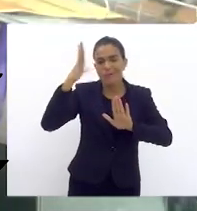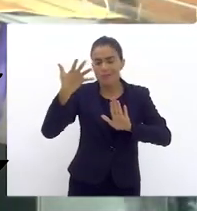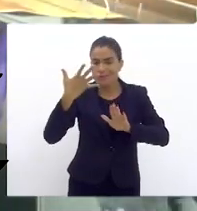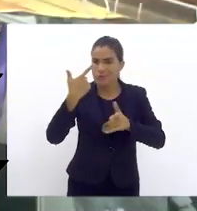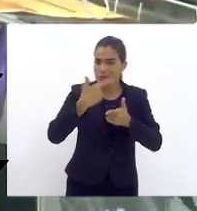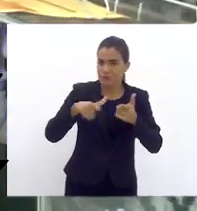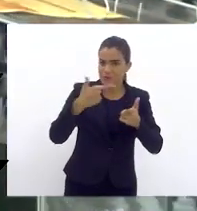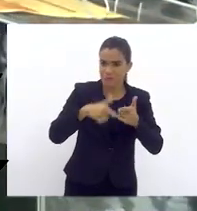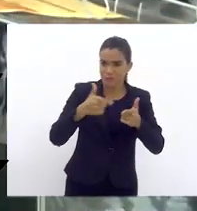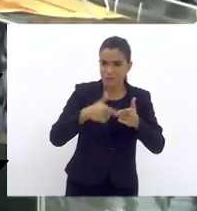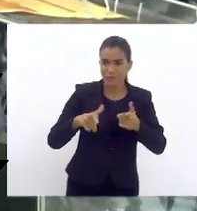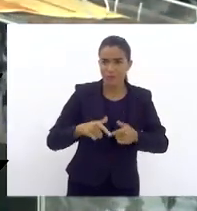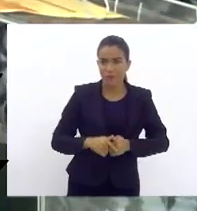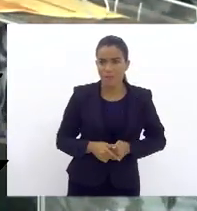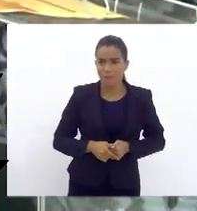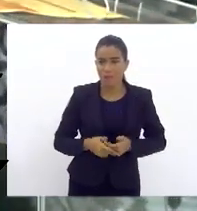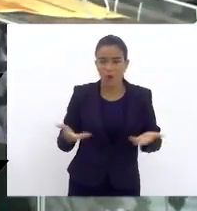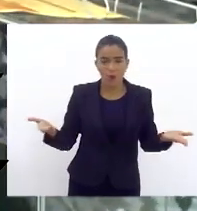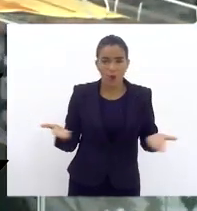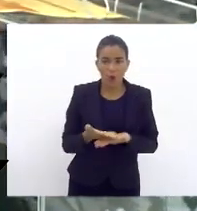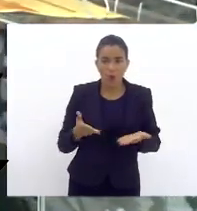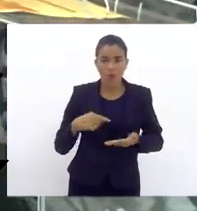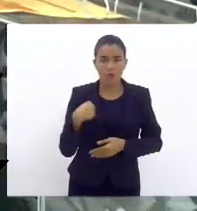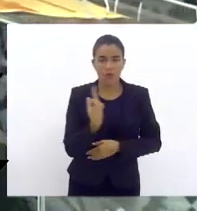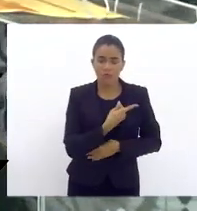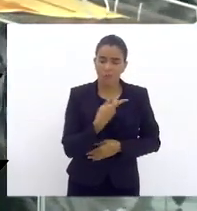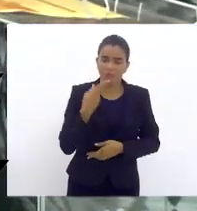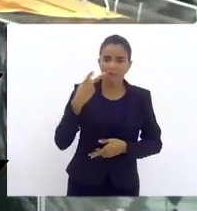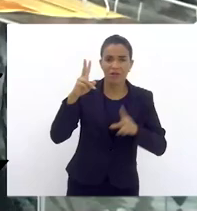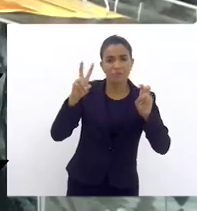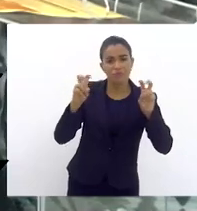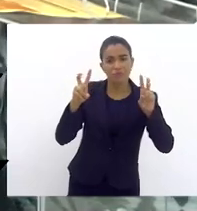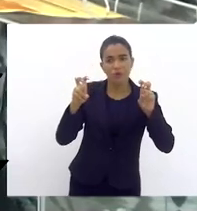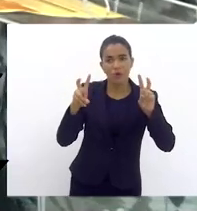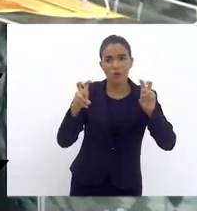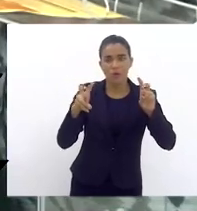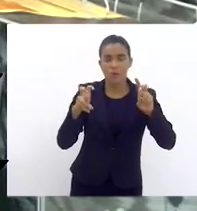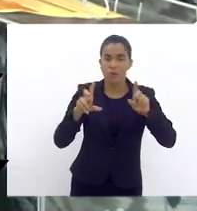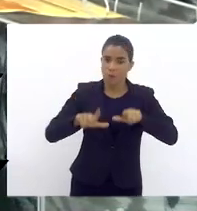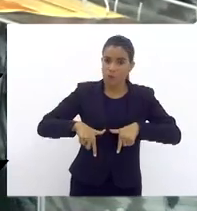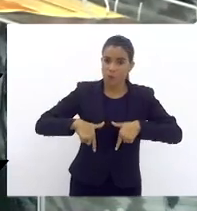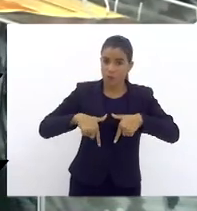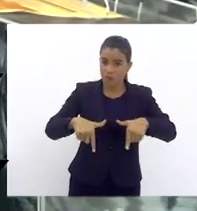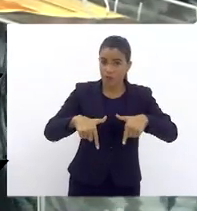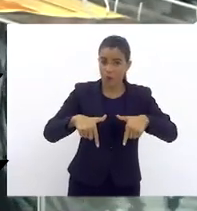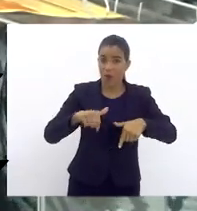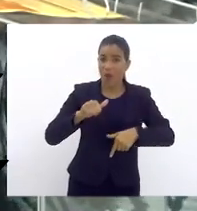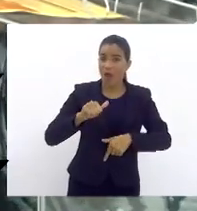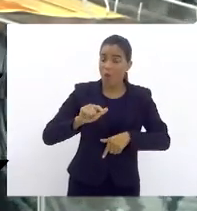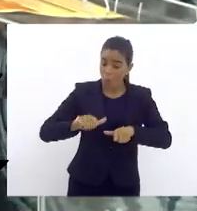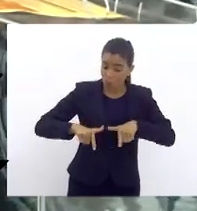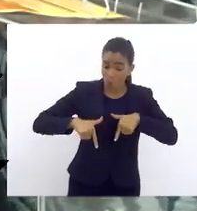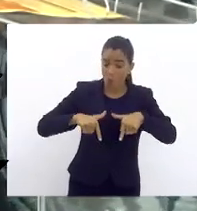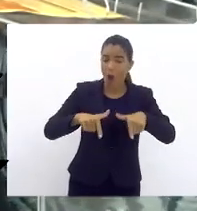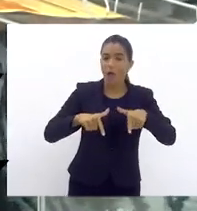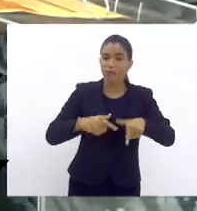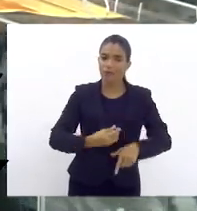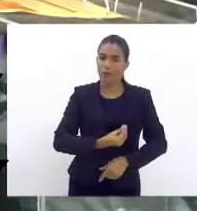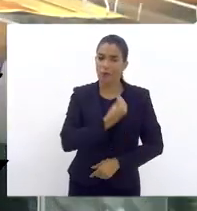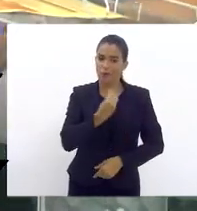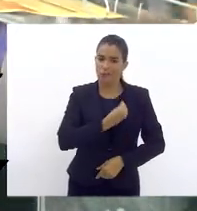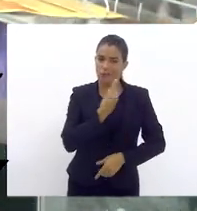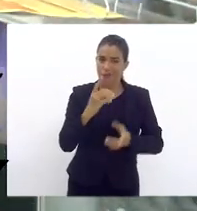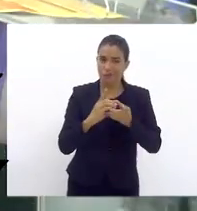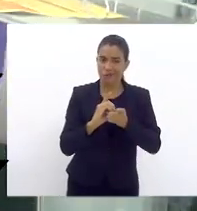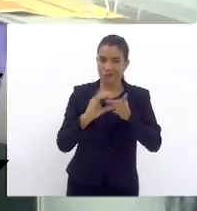aqui Hoje nós estamos tratando de um ato que seria para ato de convivência democrática e